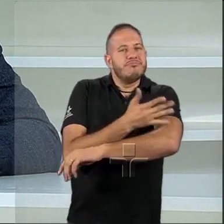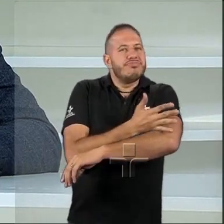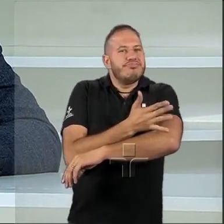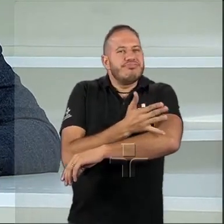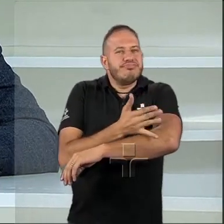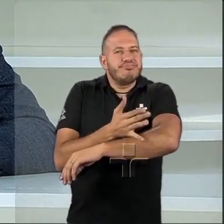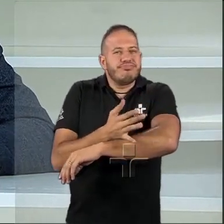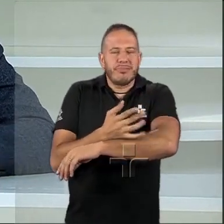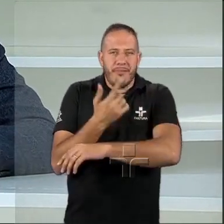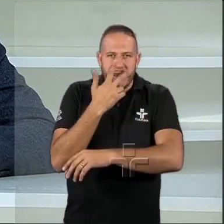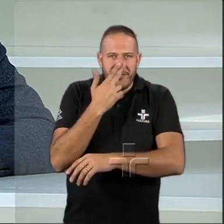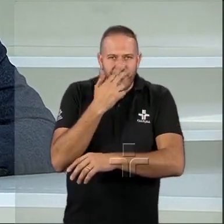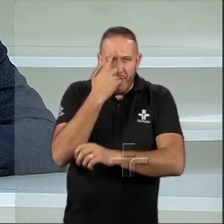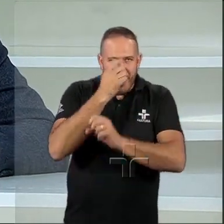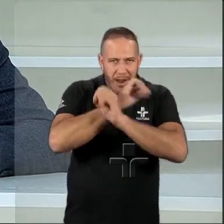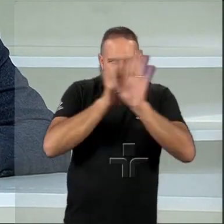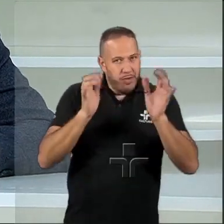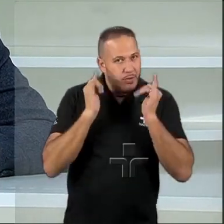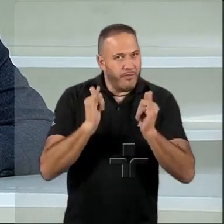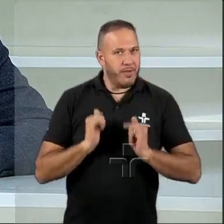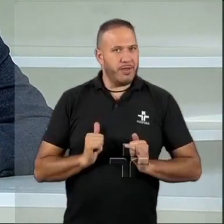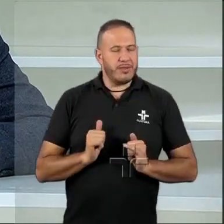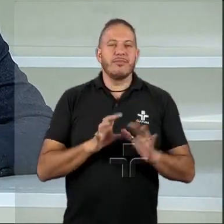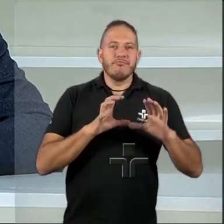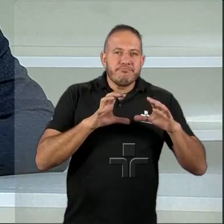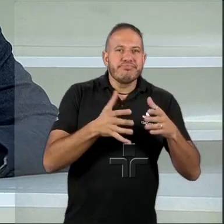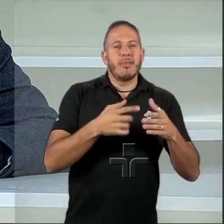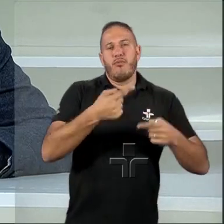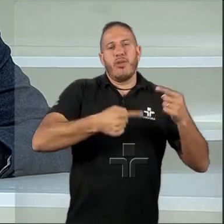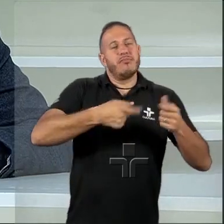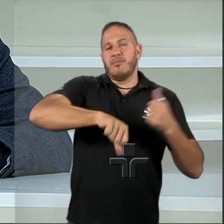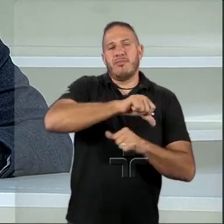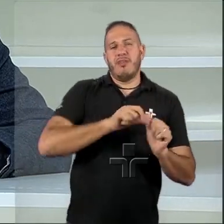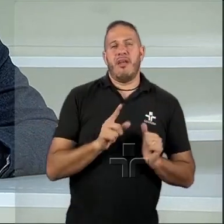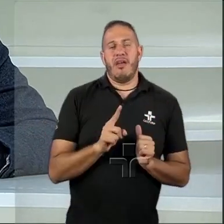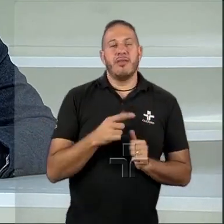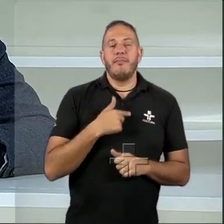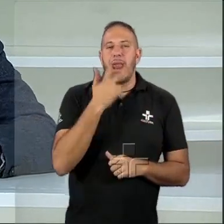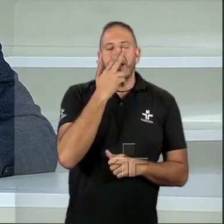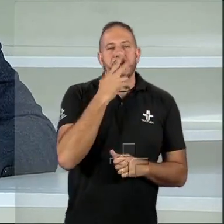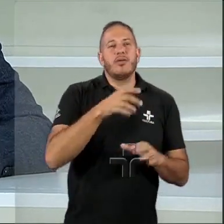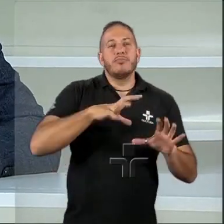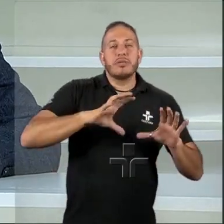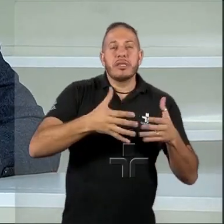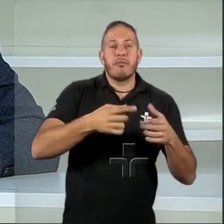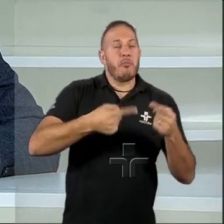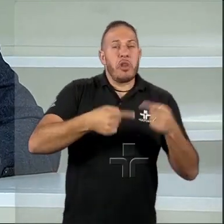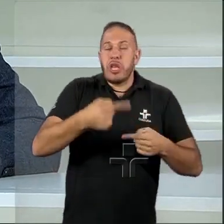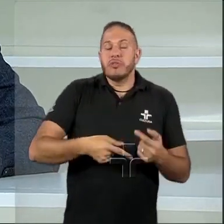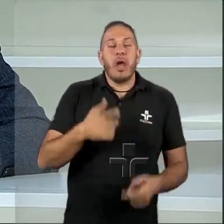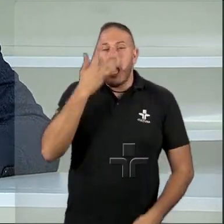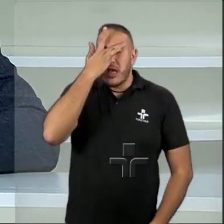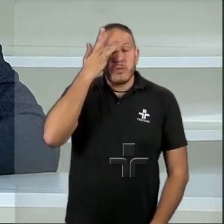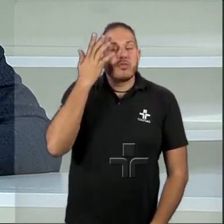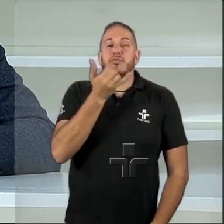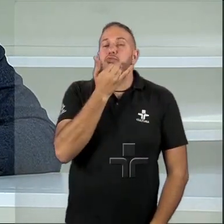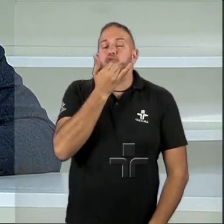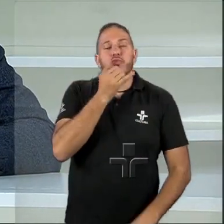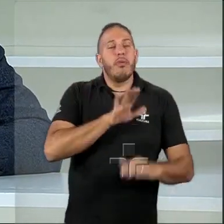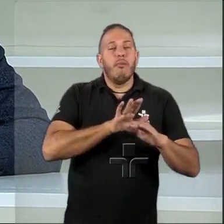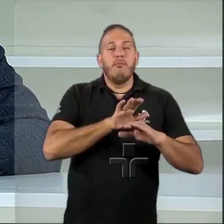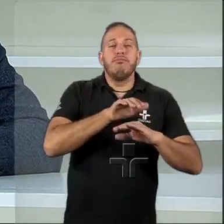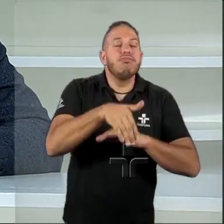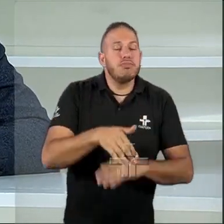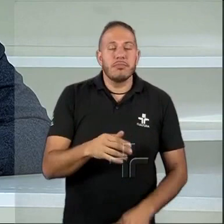o recado. O sistema político tem que se autorreformar. O sistema político não ouviu o recado. Então as pessoas resolveram passar em cima em